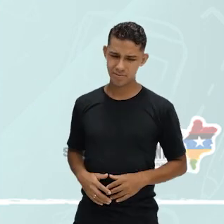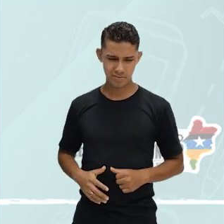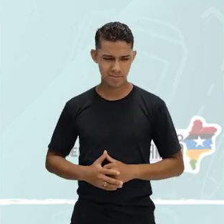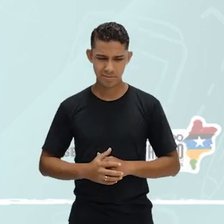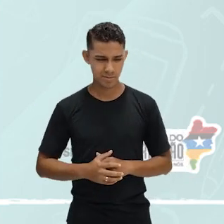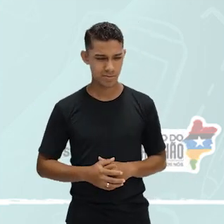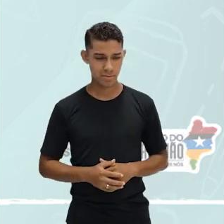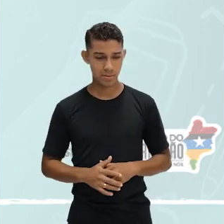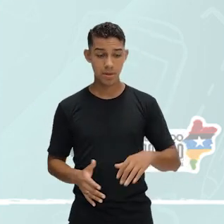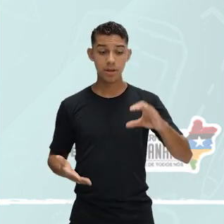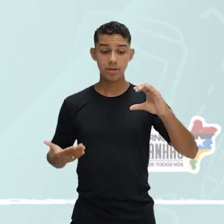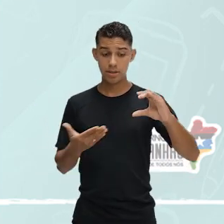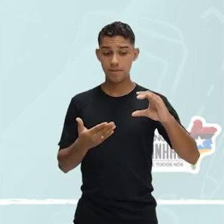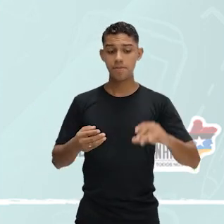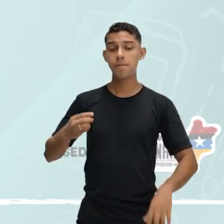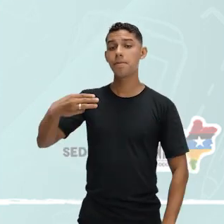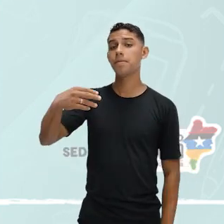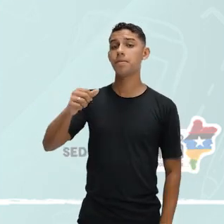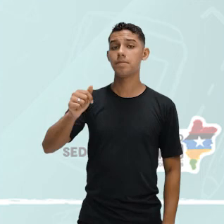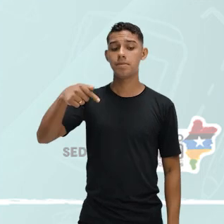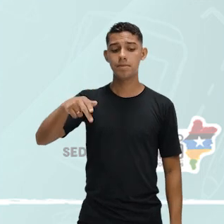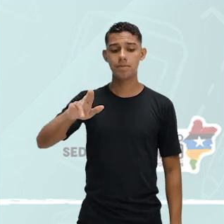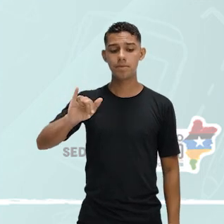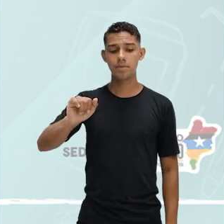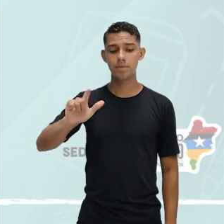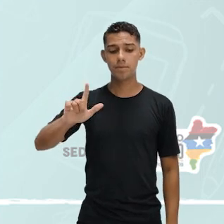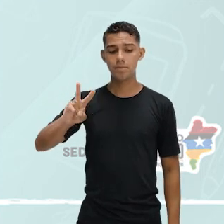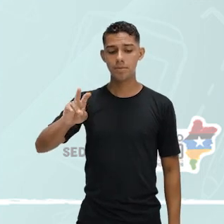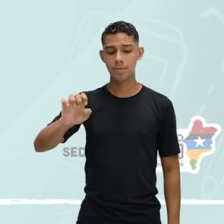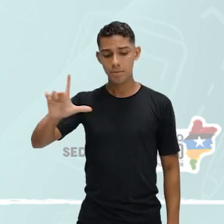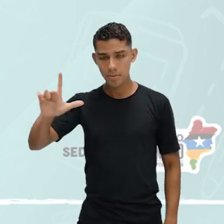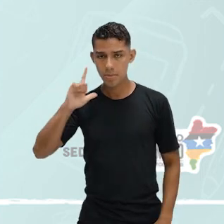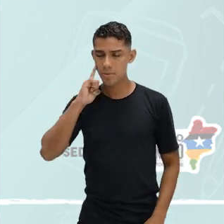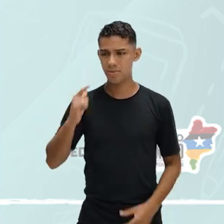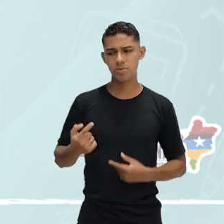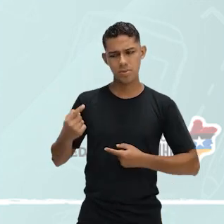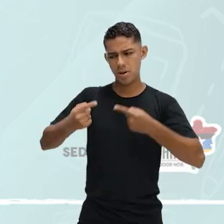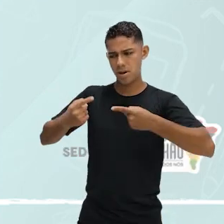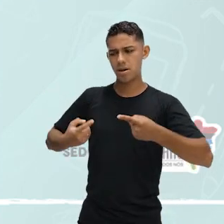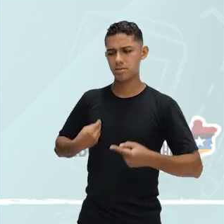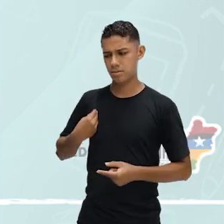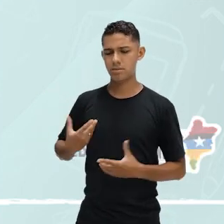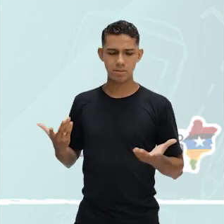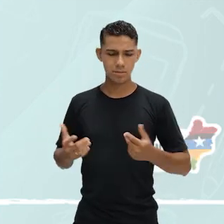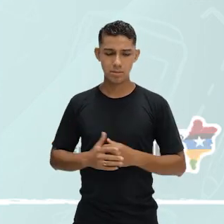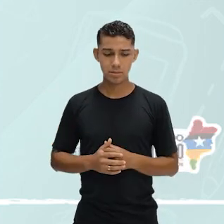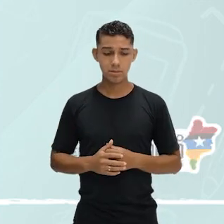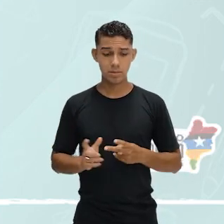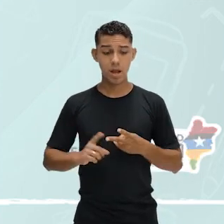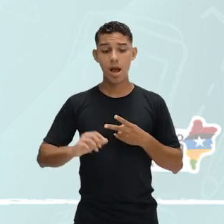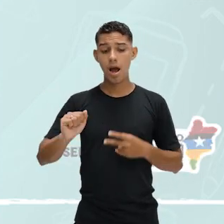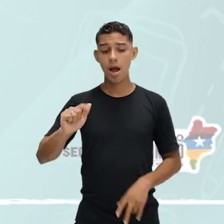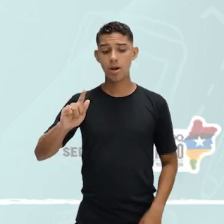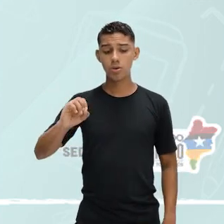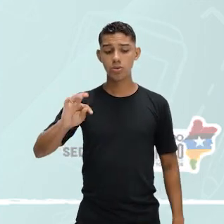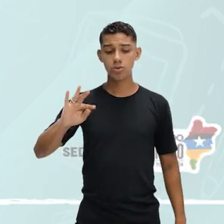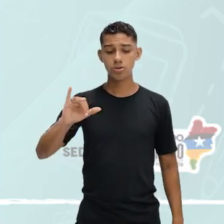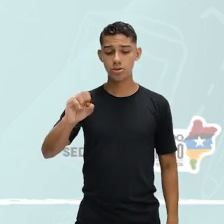Letra C, Maquiavel, realismo político. Agostinho,